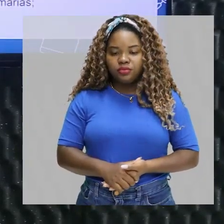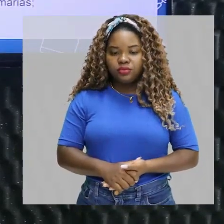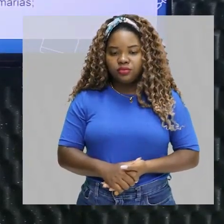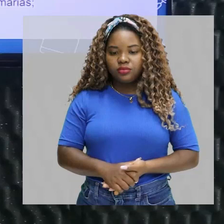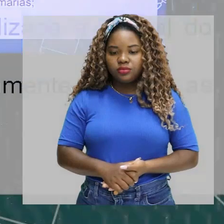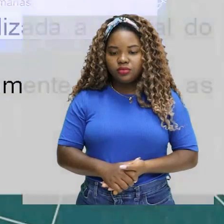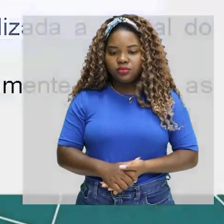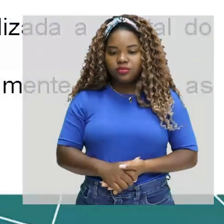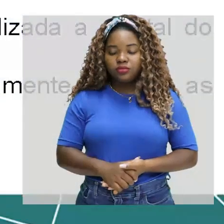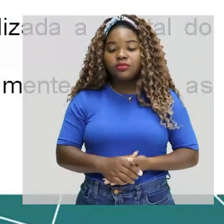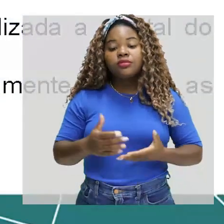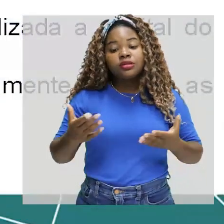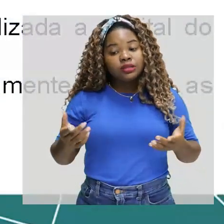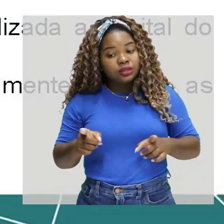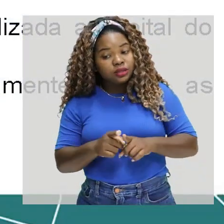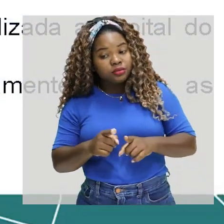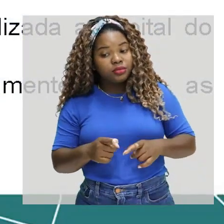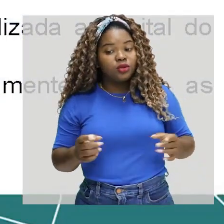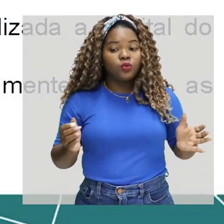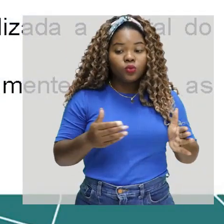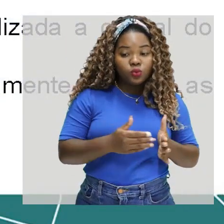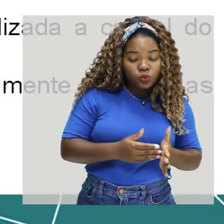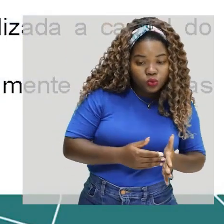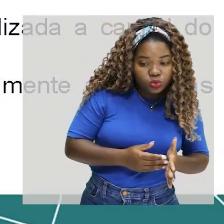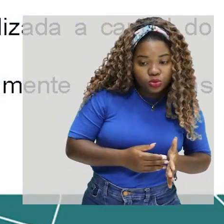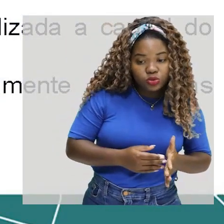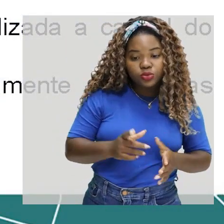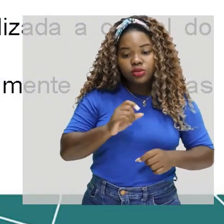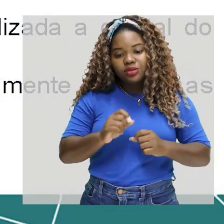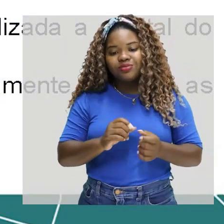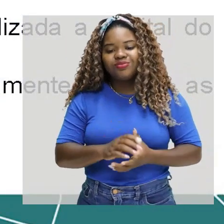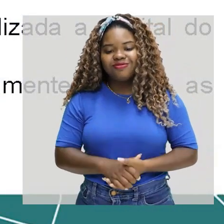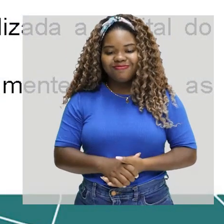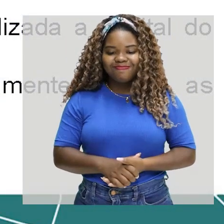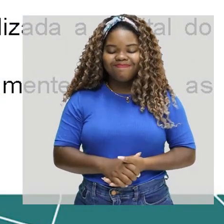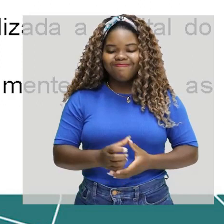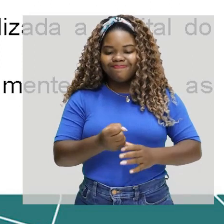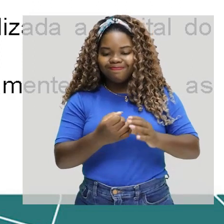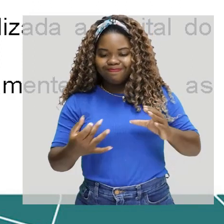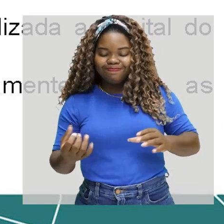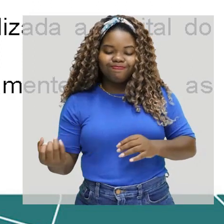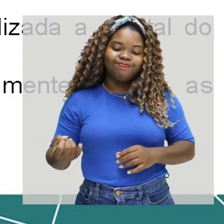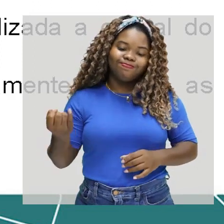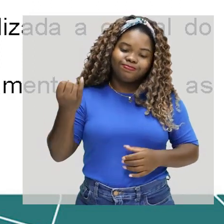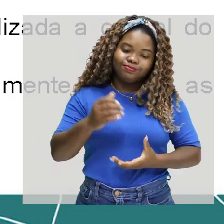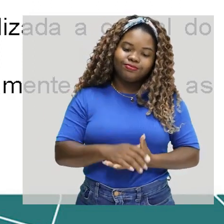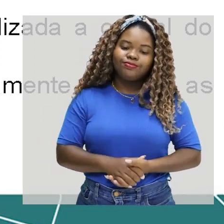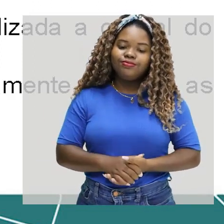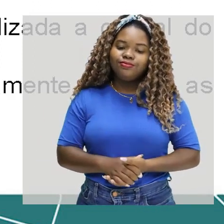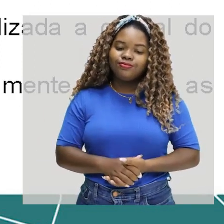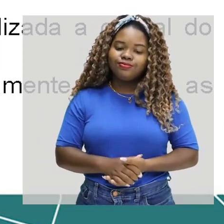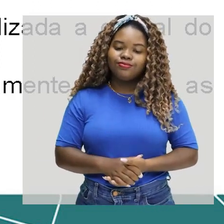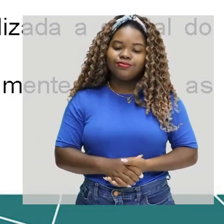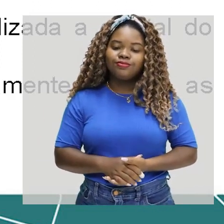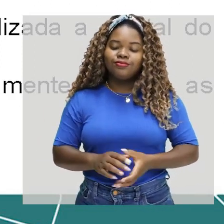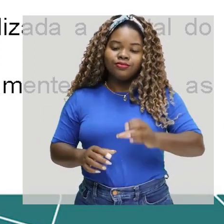e para a gente aí fechar né com chave de ouro vamos falar sobre as características importantes da